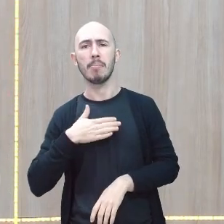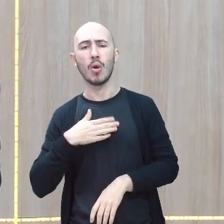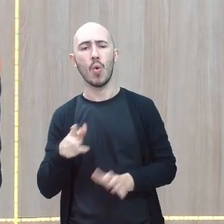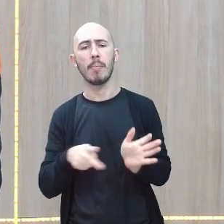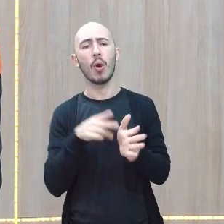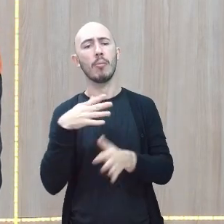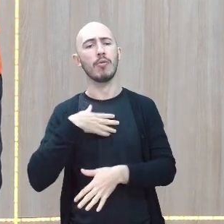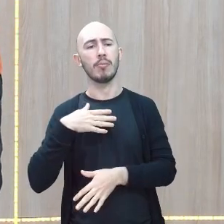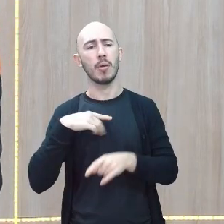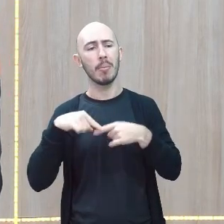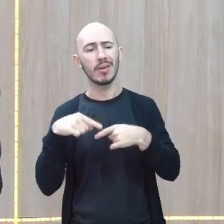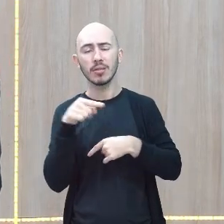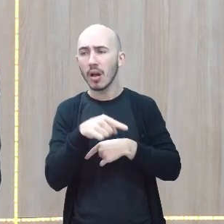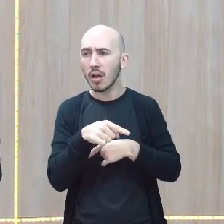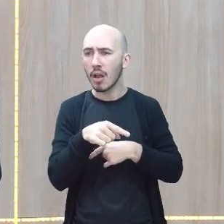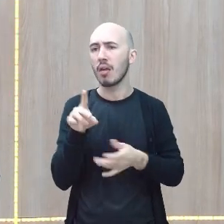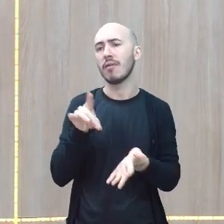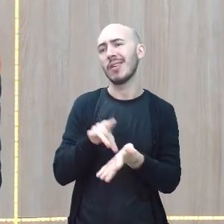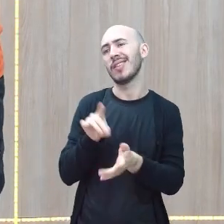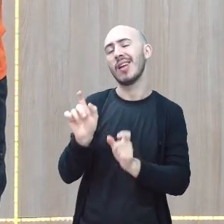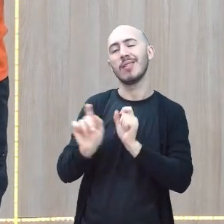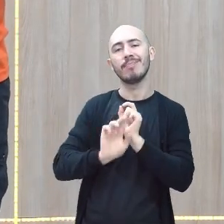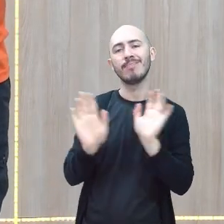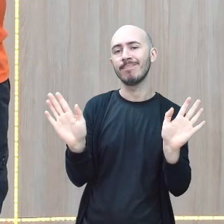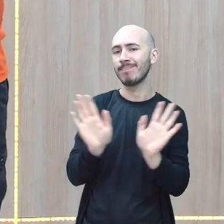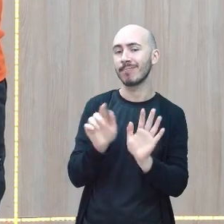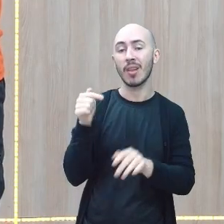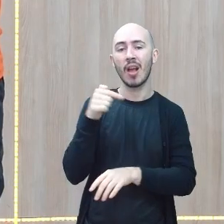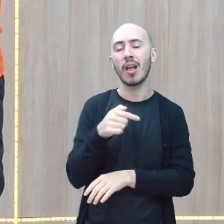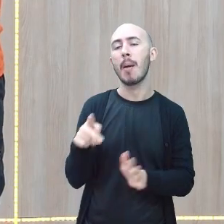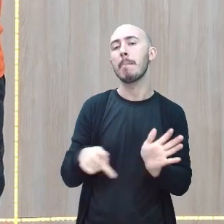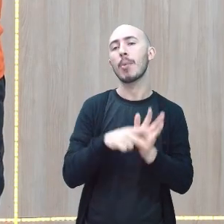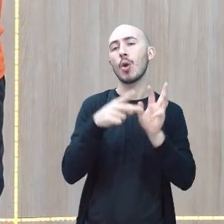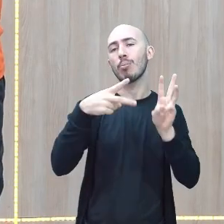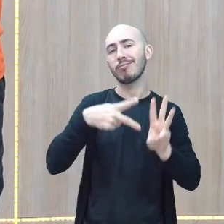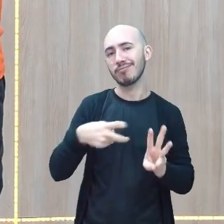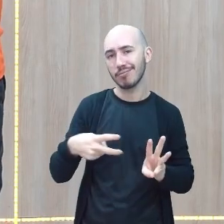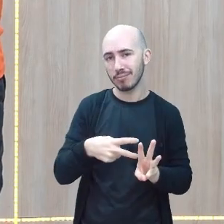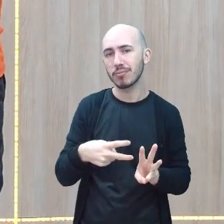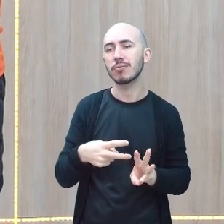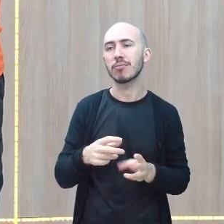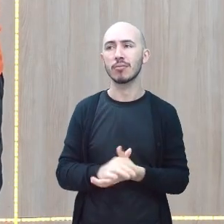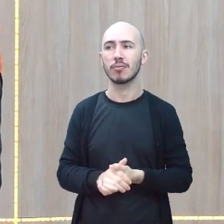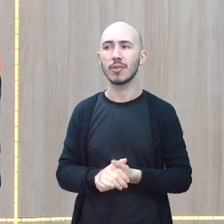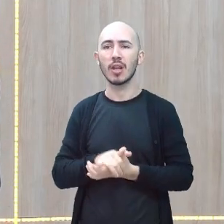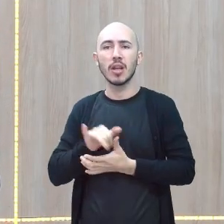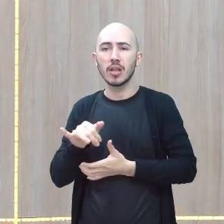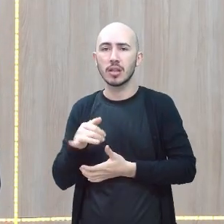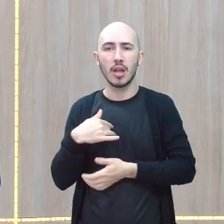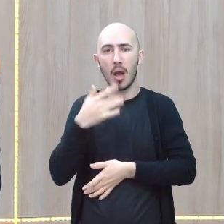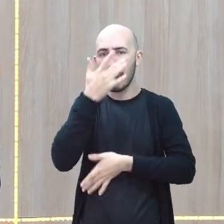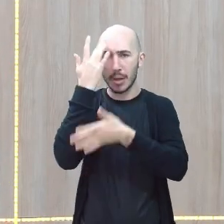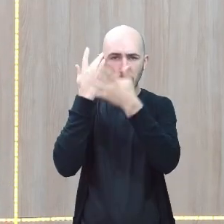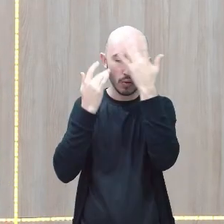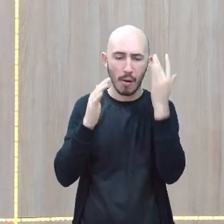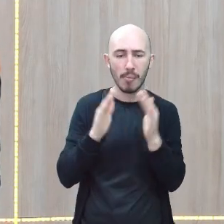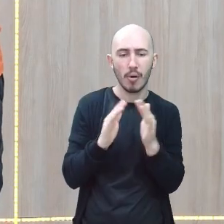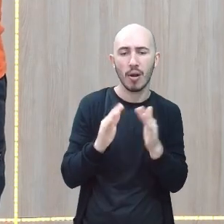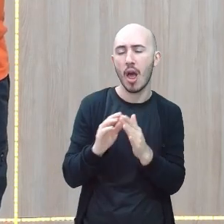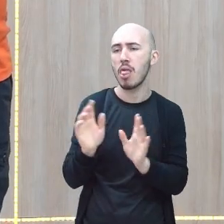um território indígena, né, que ele acha que porque não tem alguma pessoa, alguns moradores